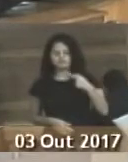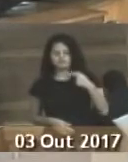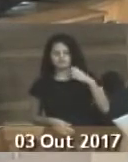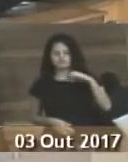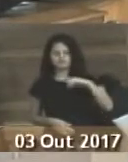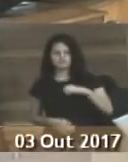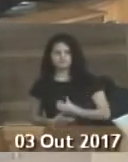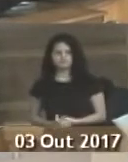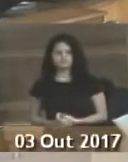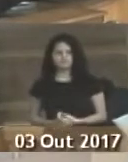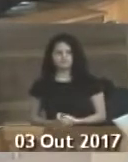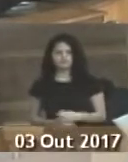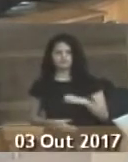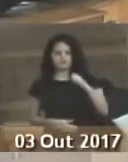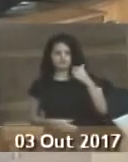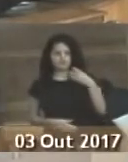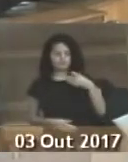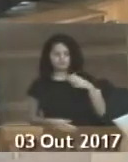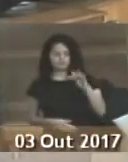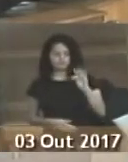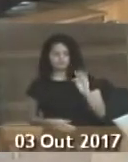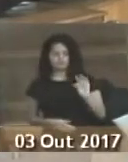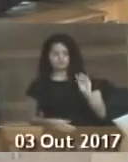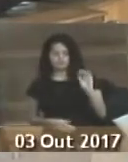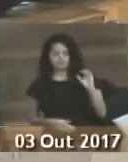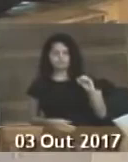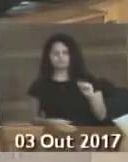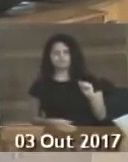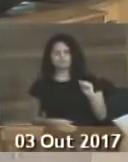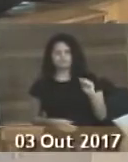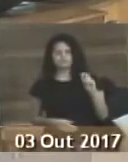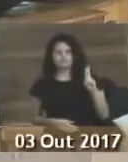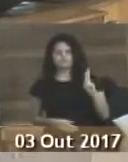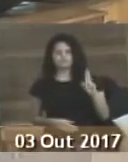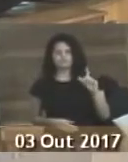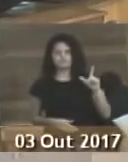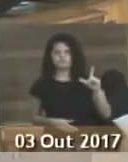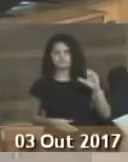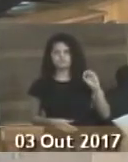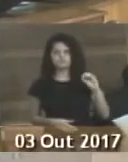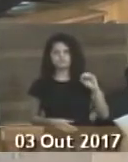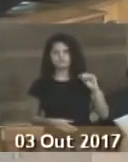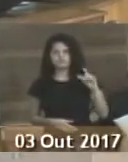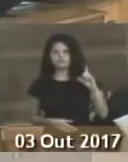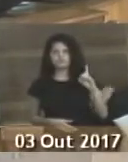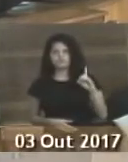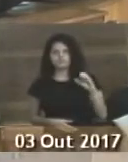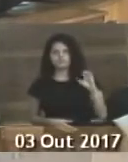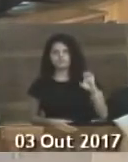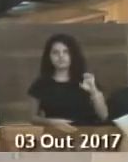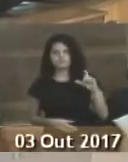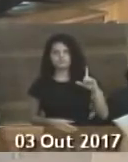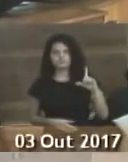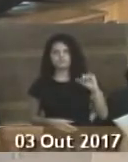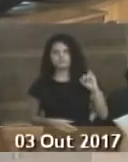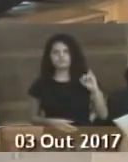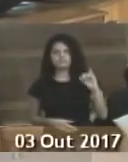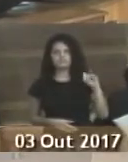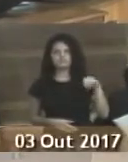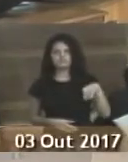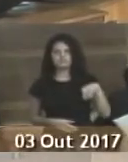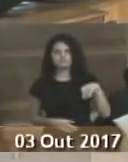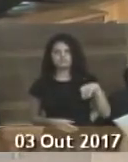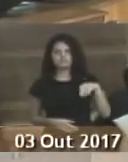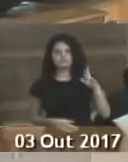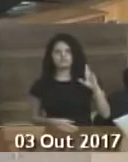artista conhecido no mundo da arte por seus trabalhos expostos no Brasil e no exterior, pedi para que ele fizesse uma